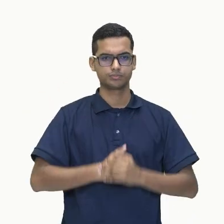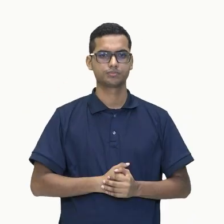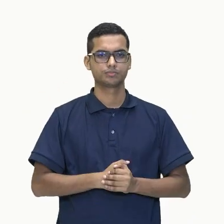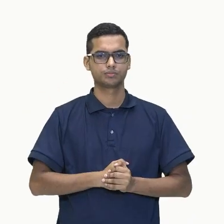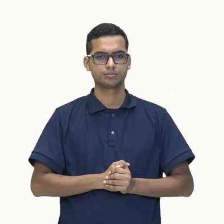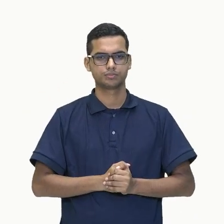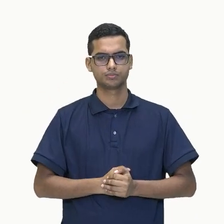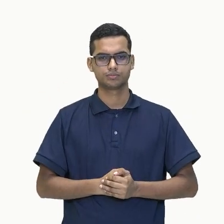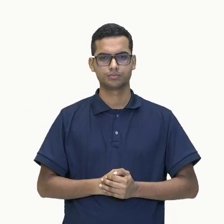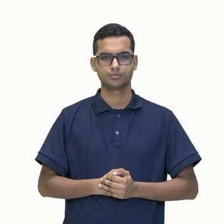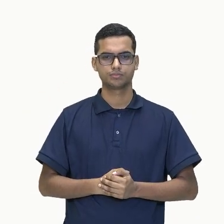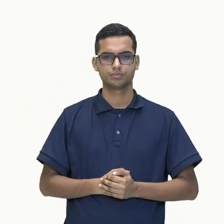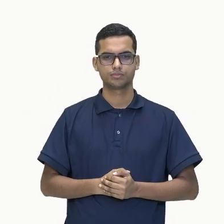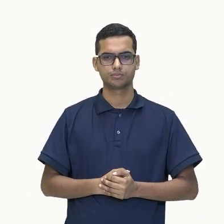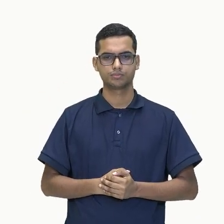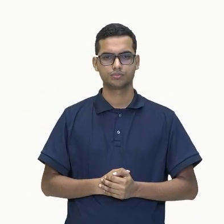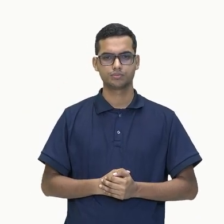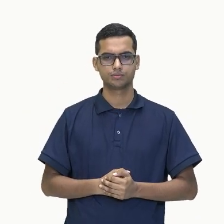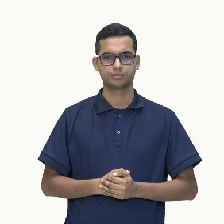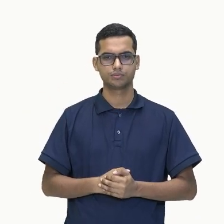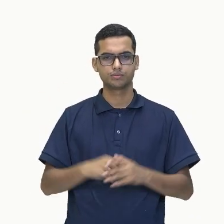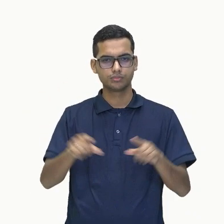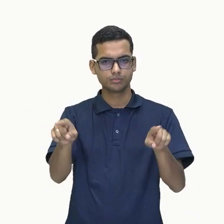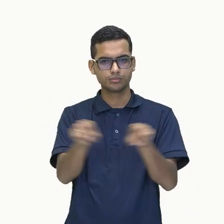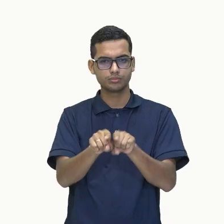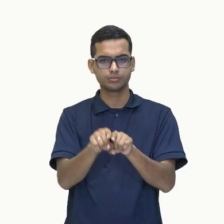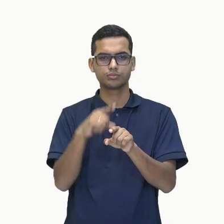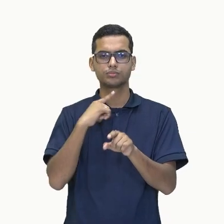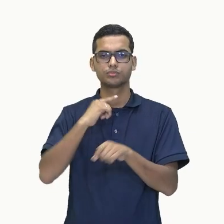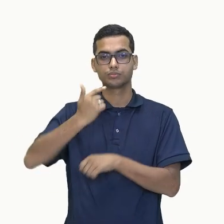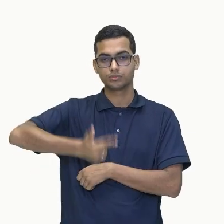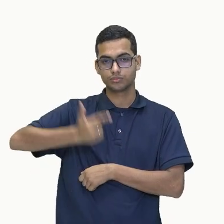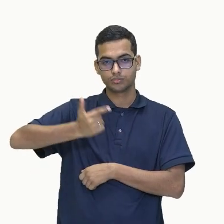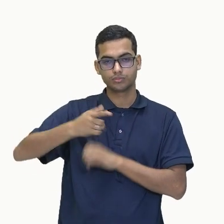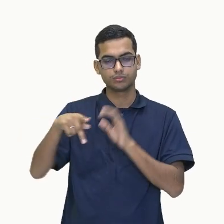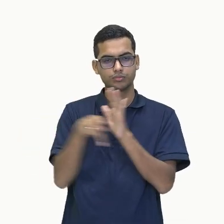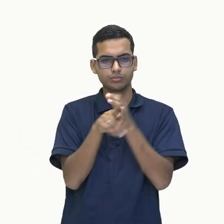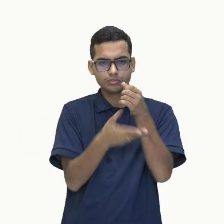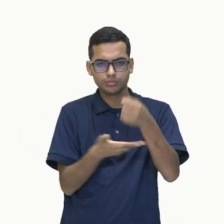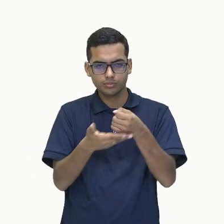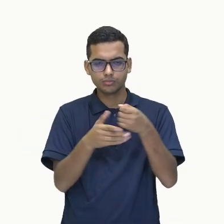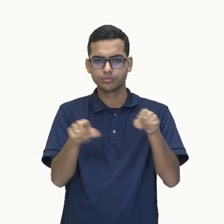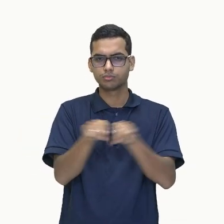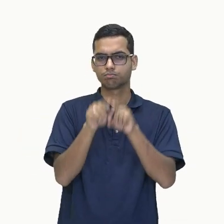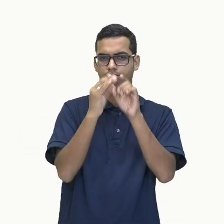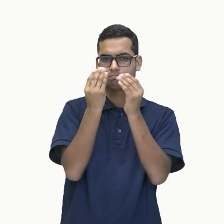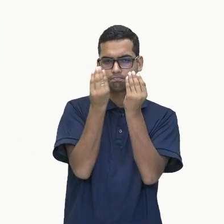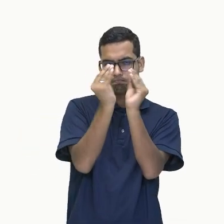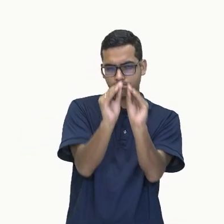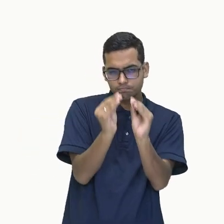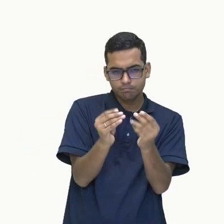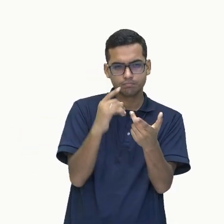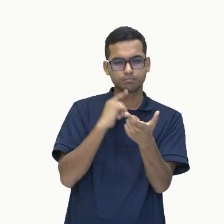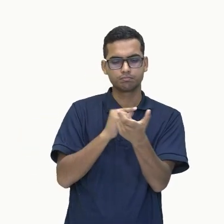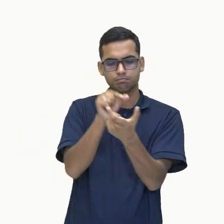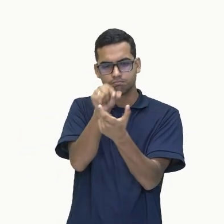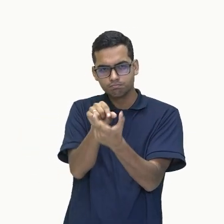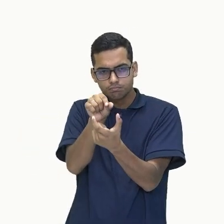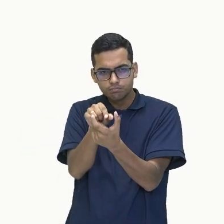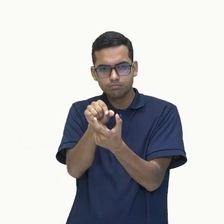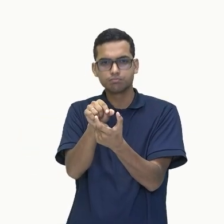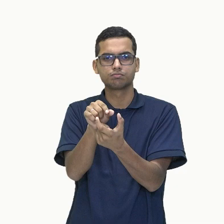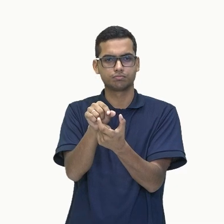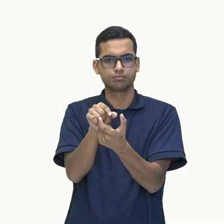A, ó. Todos A. Todo G, todo G. Então, esse, como a primeira, nós